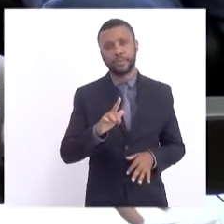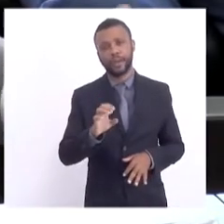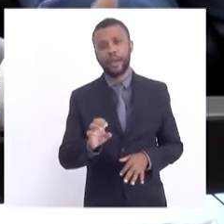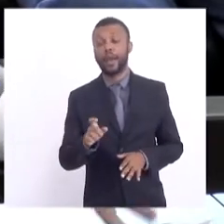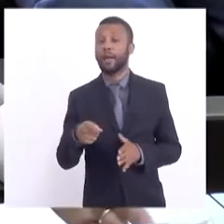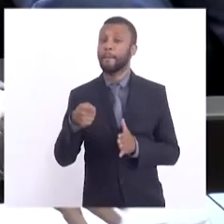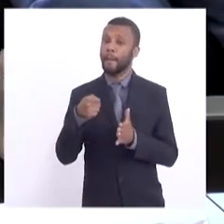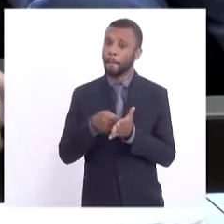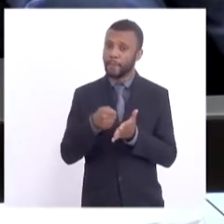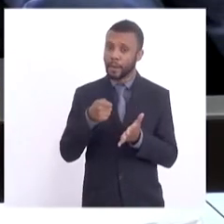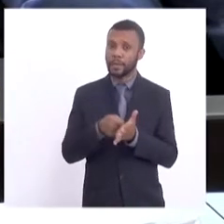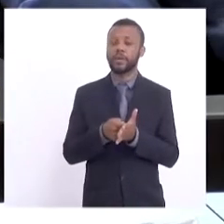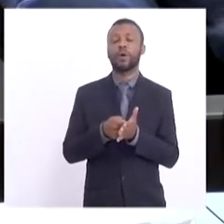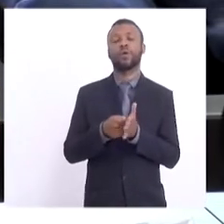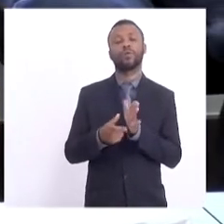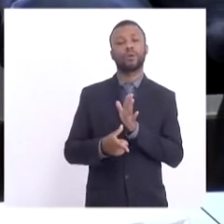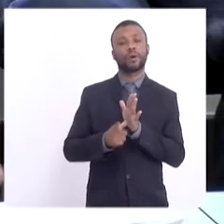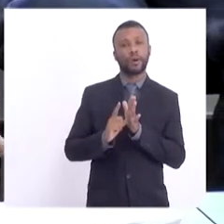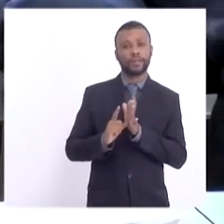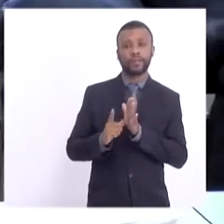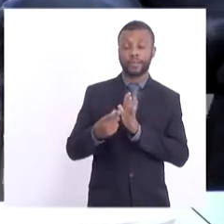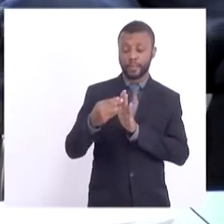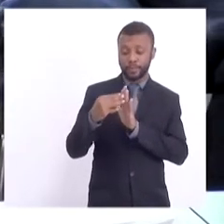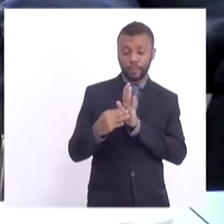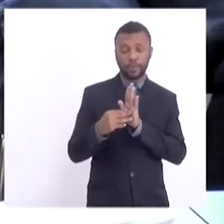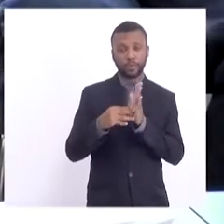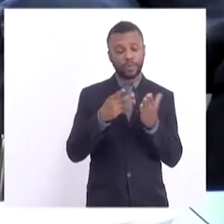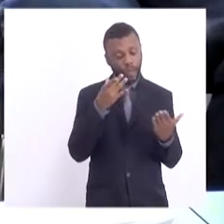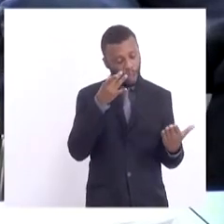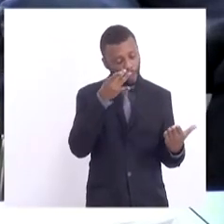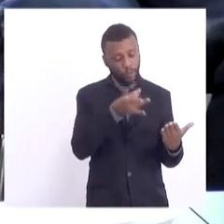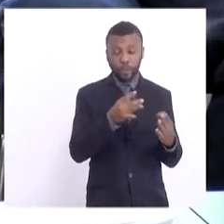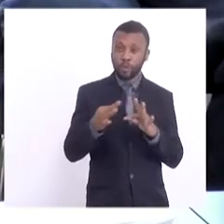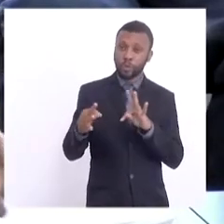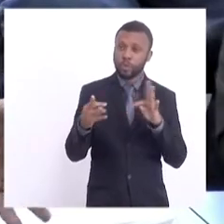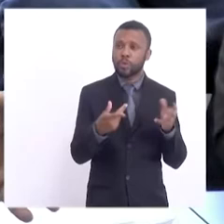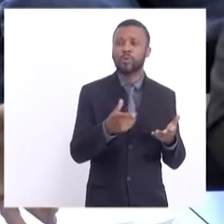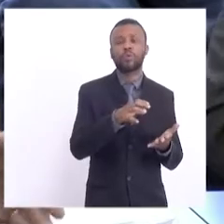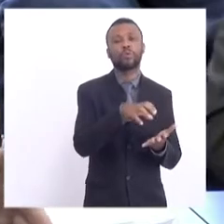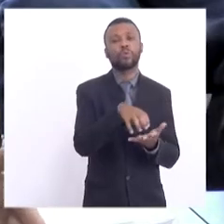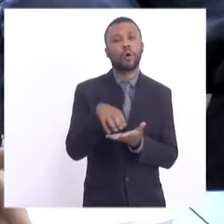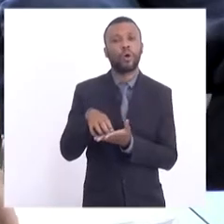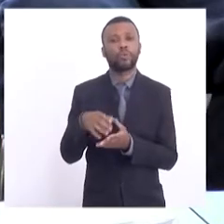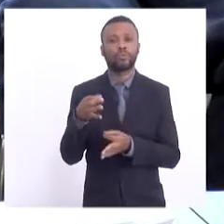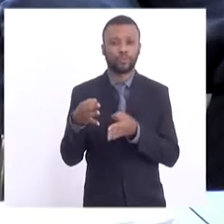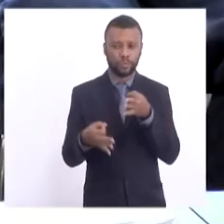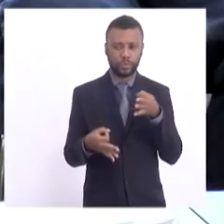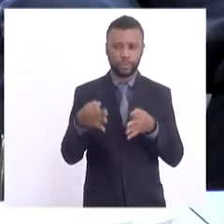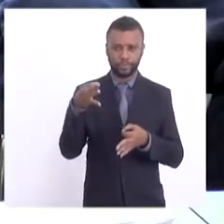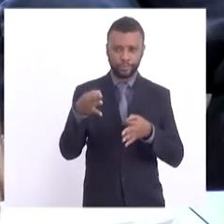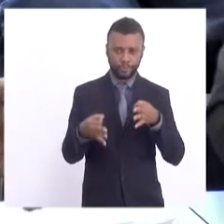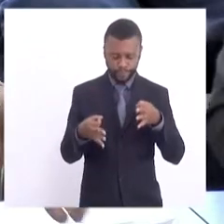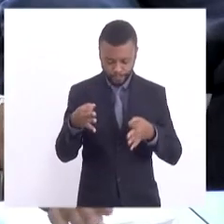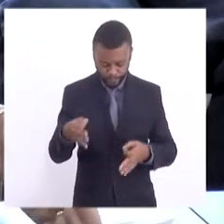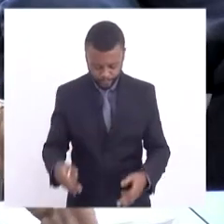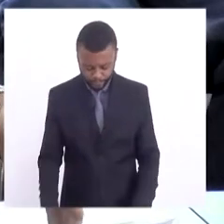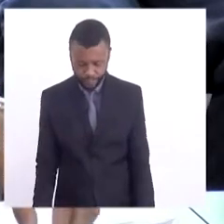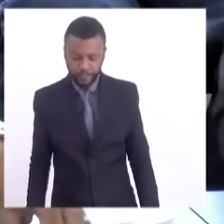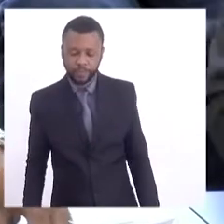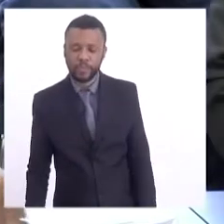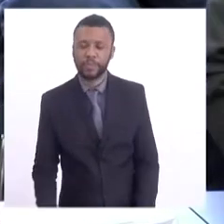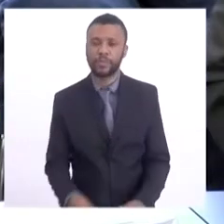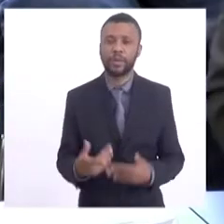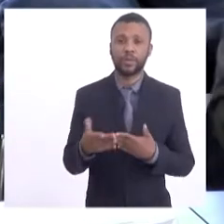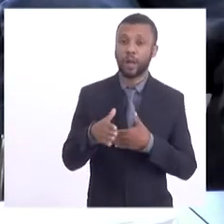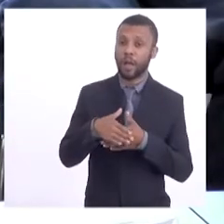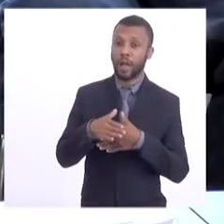obrigação a priori dessas minutas serem observadas por todos os órgãos jurídicos é quanto à titularidade